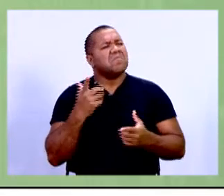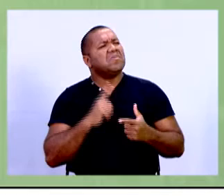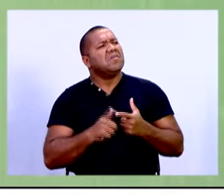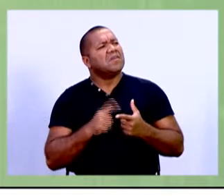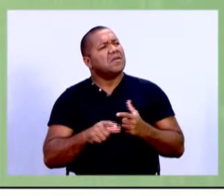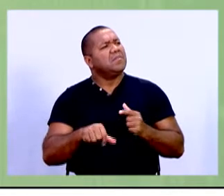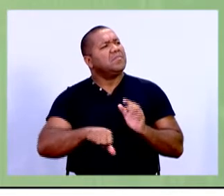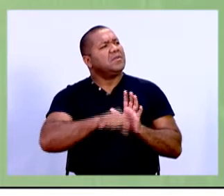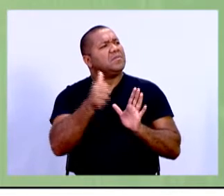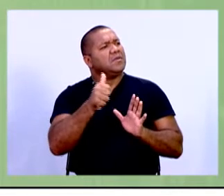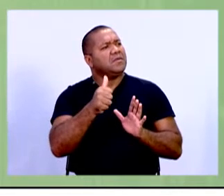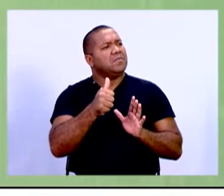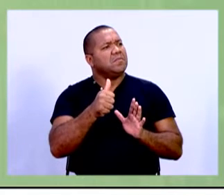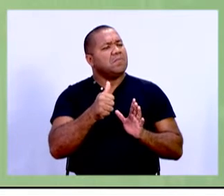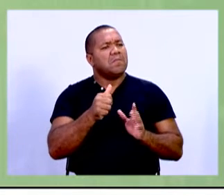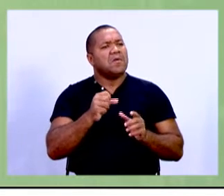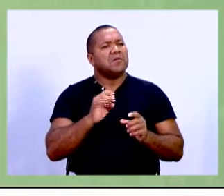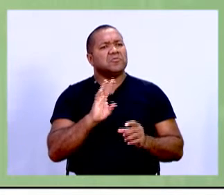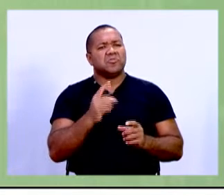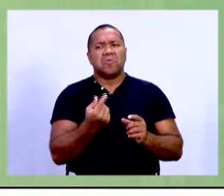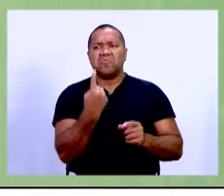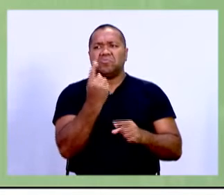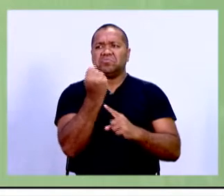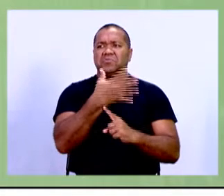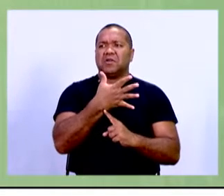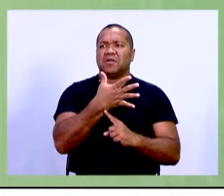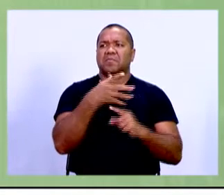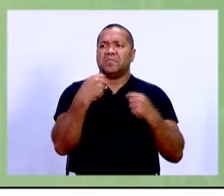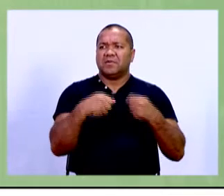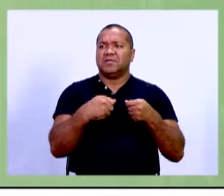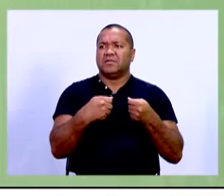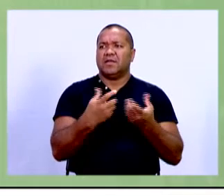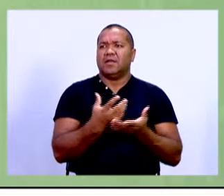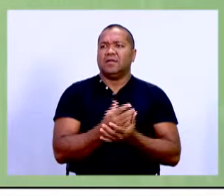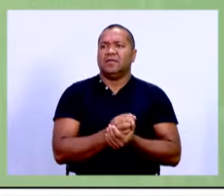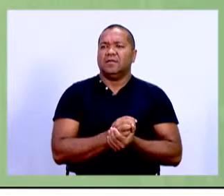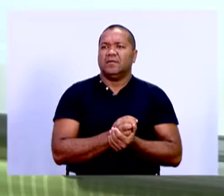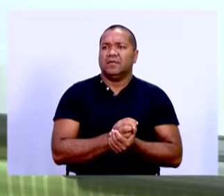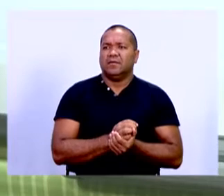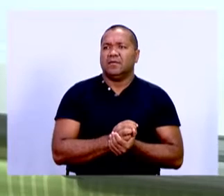professora, primeiro? Não é para ter só um diagrama de atividades? Bem,